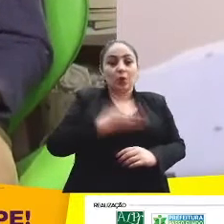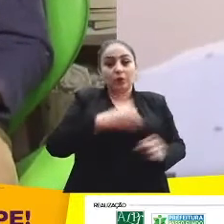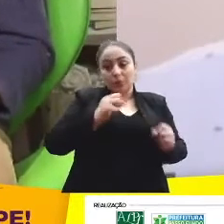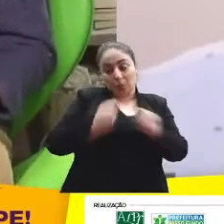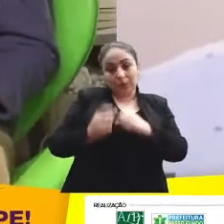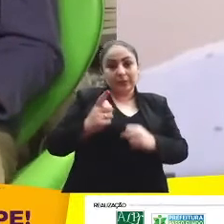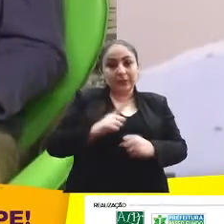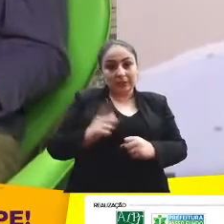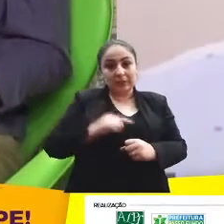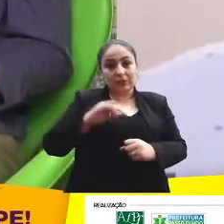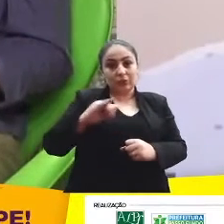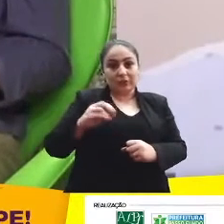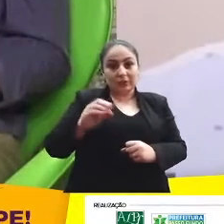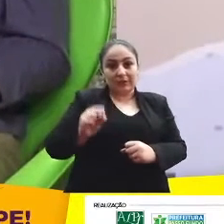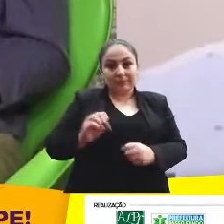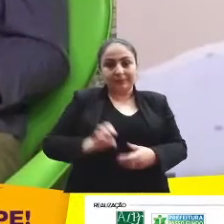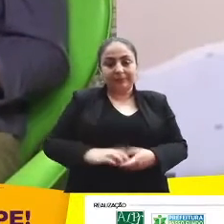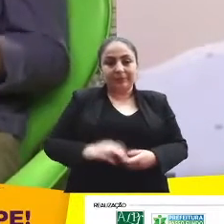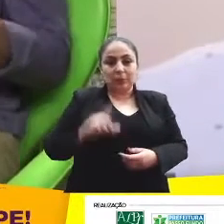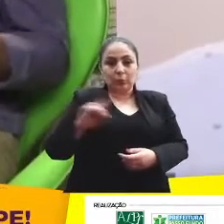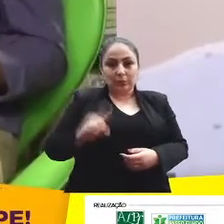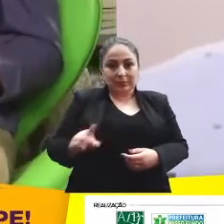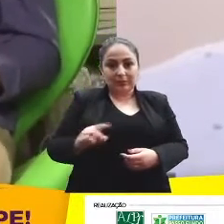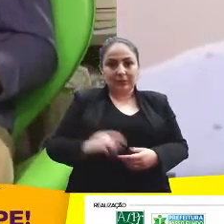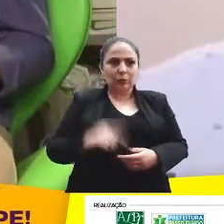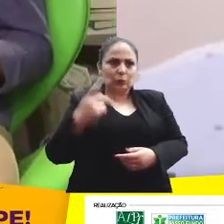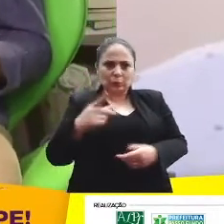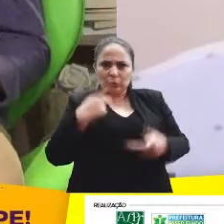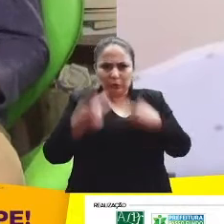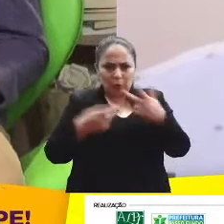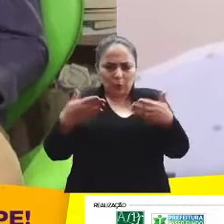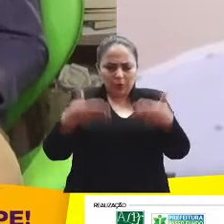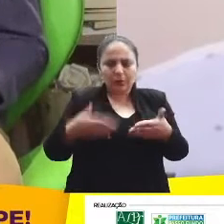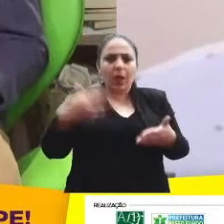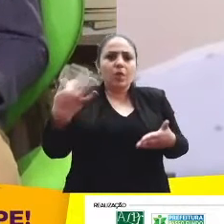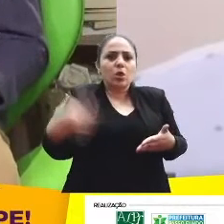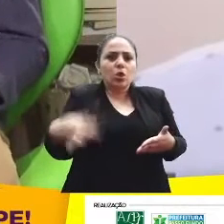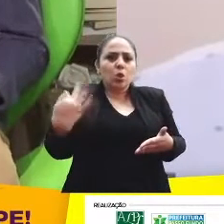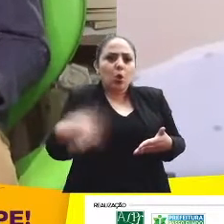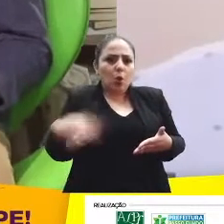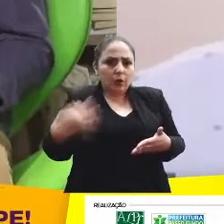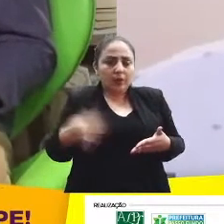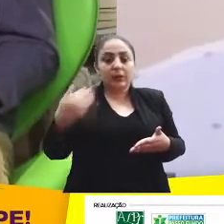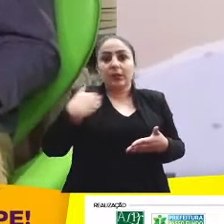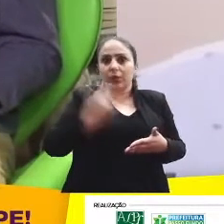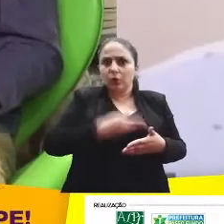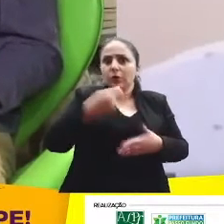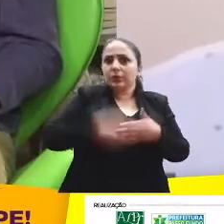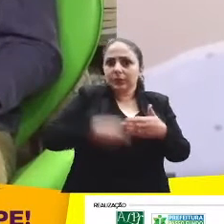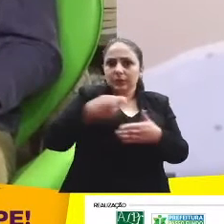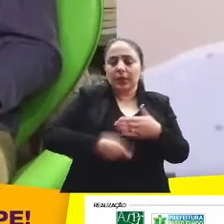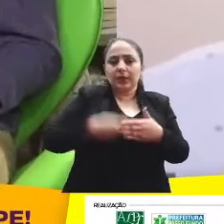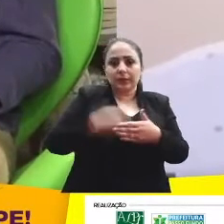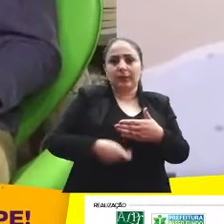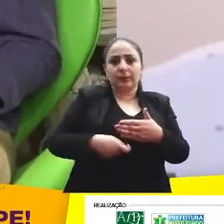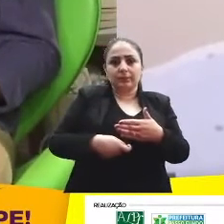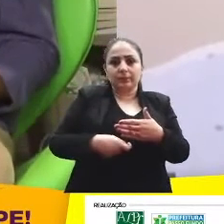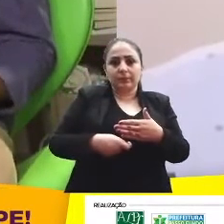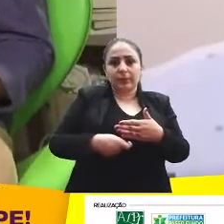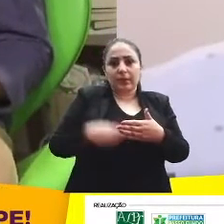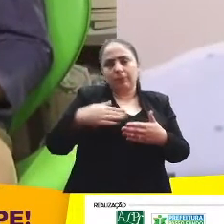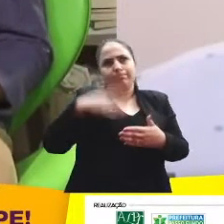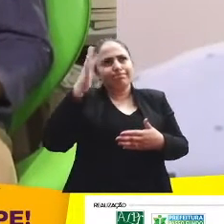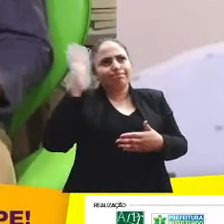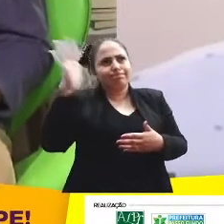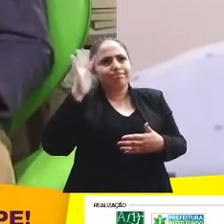ter, né, José Luiz? Tu enfatizou a questão da dor. E a gente tenta... Eu